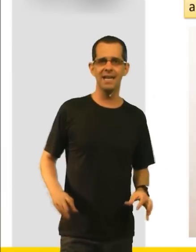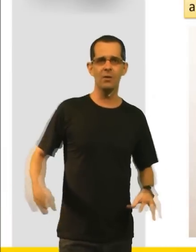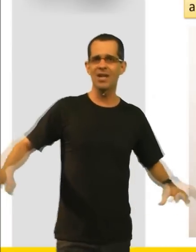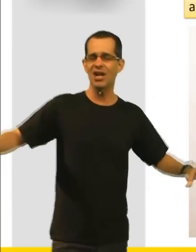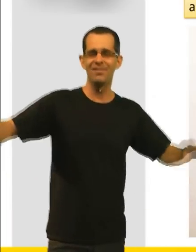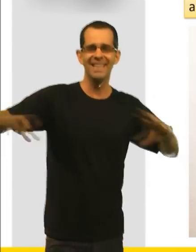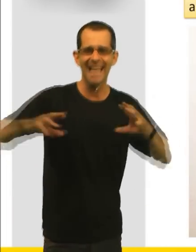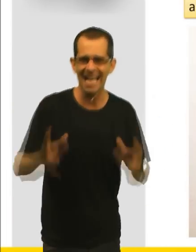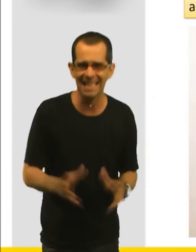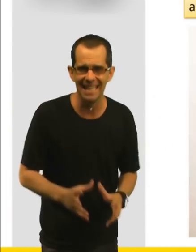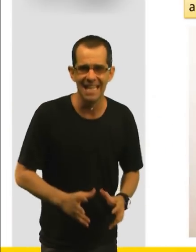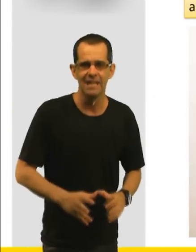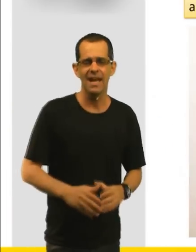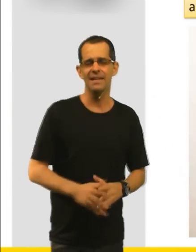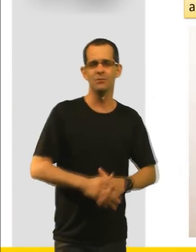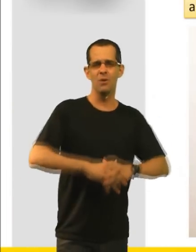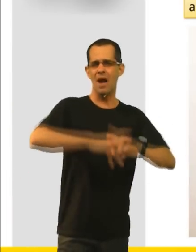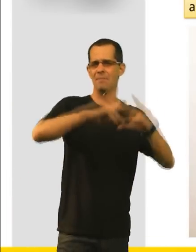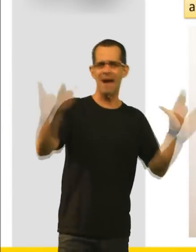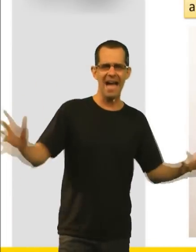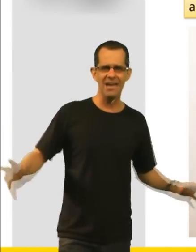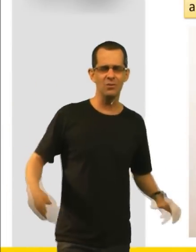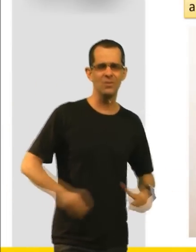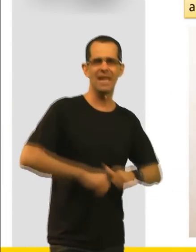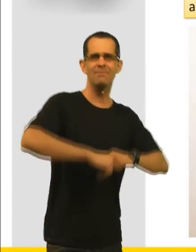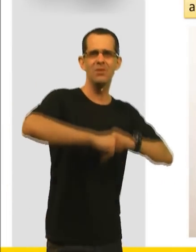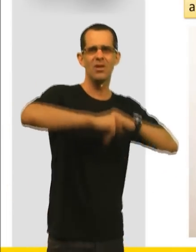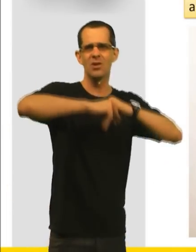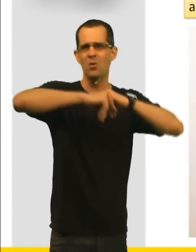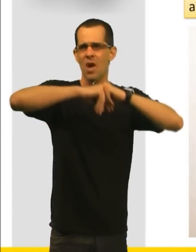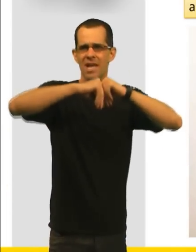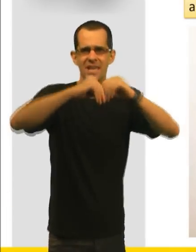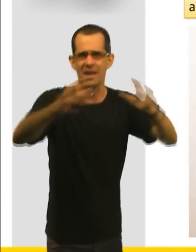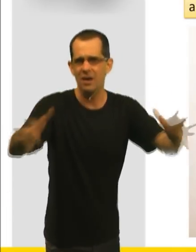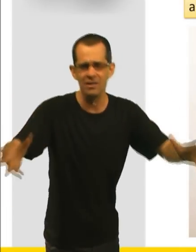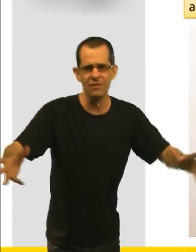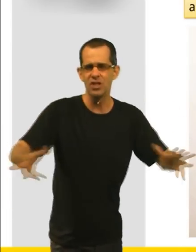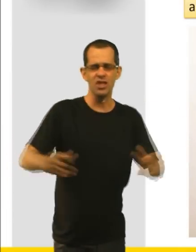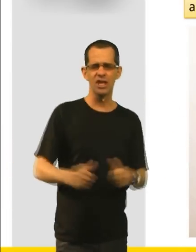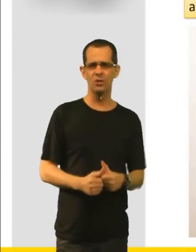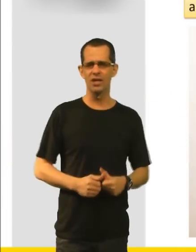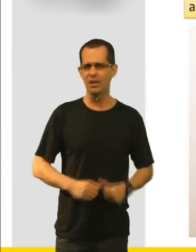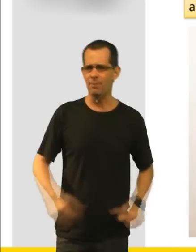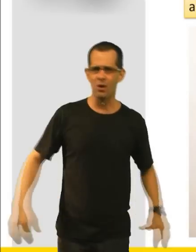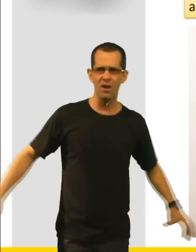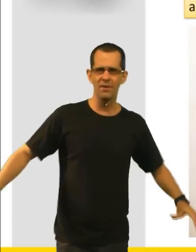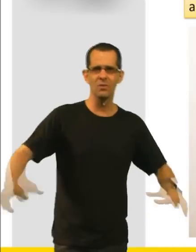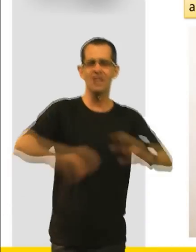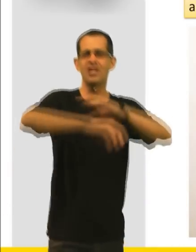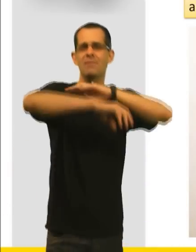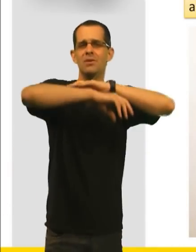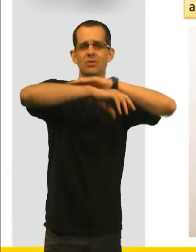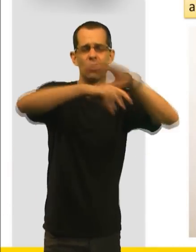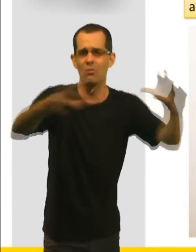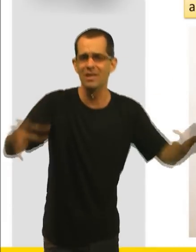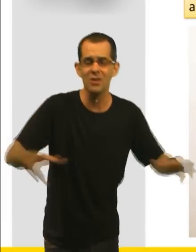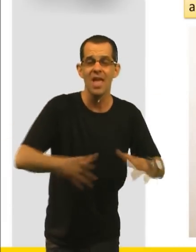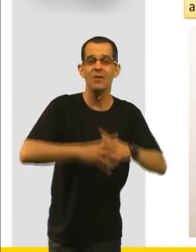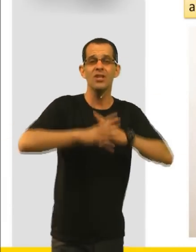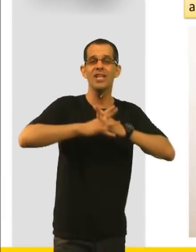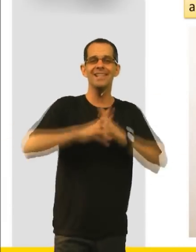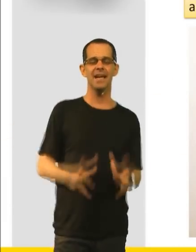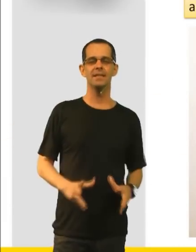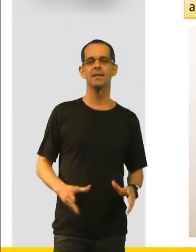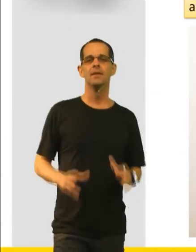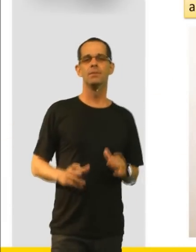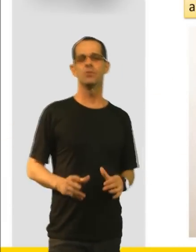me organizar, não achava nada no meu armário, eu não sabia o que, que eu ia vestir durante a prova, eu não achei meus documentos,